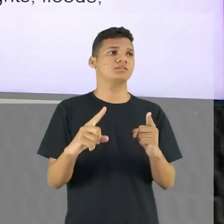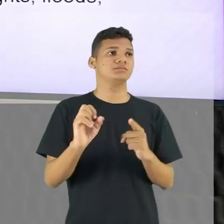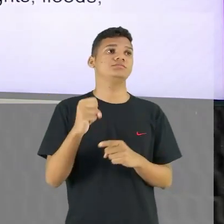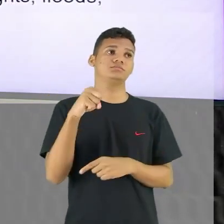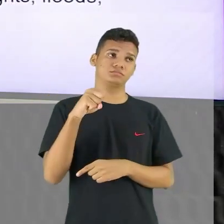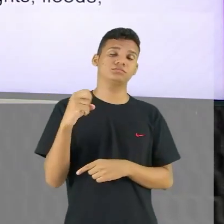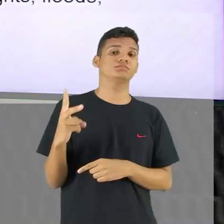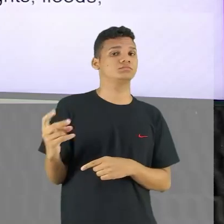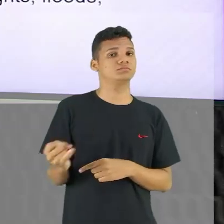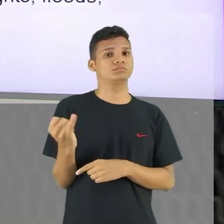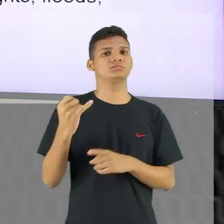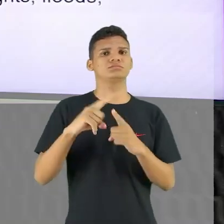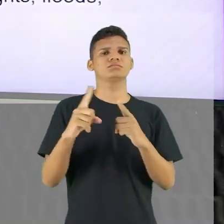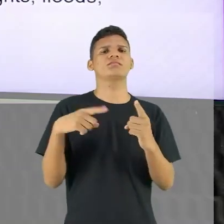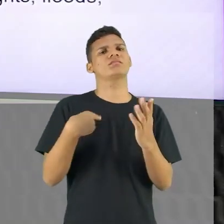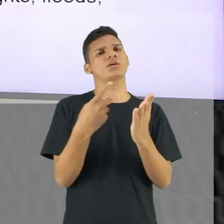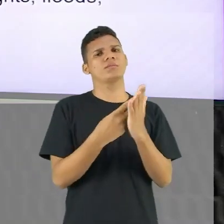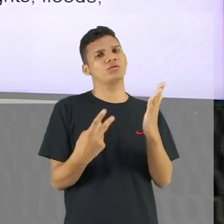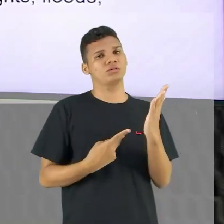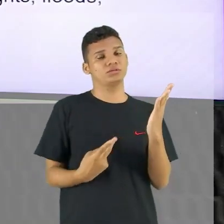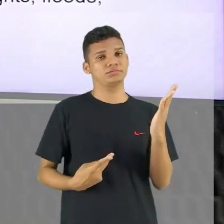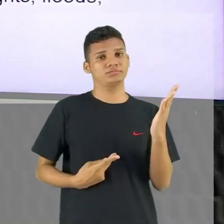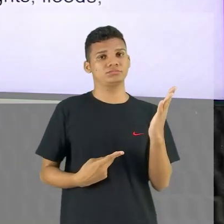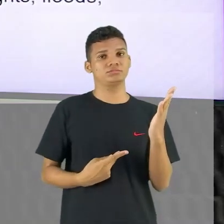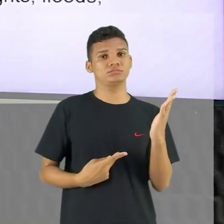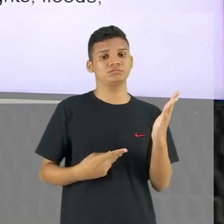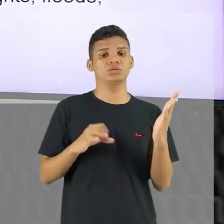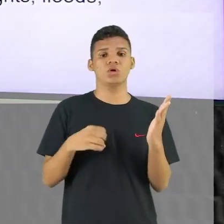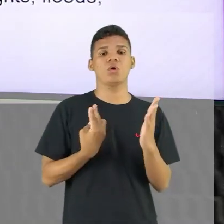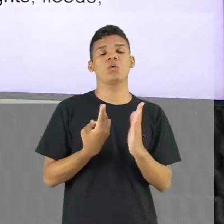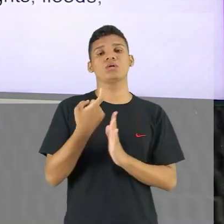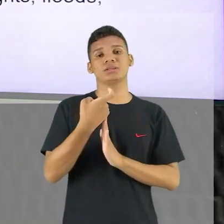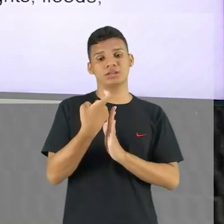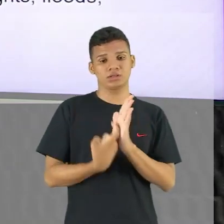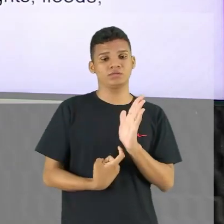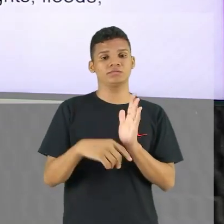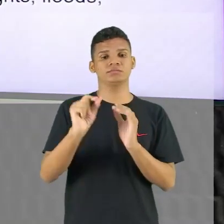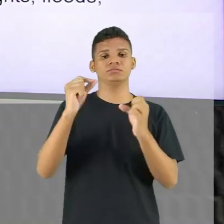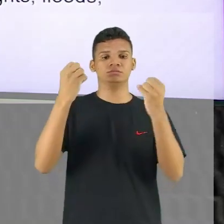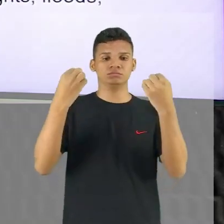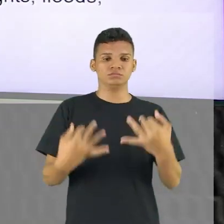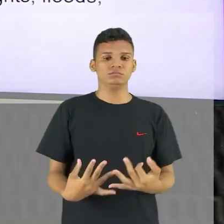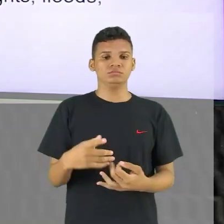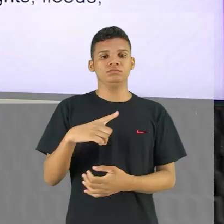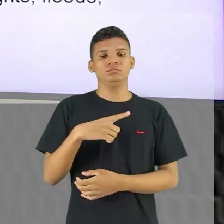importante. Quando os poemas trouxerem título, ou quando qualquer texto traz título, esse é um